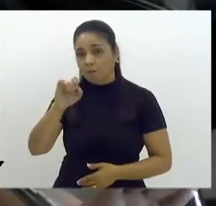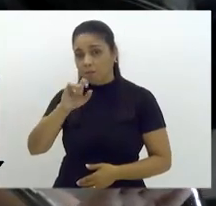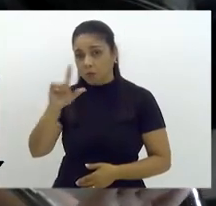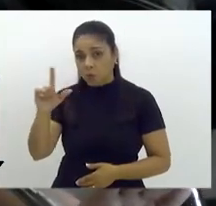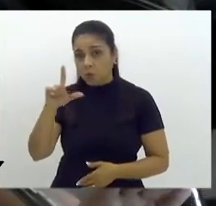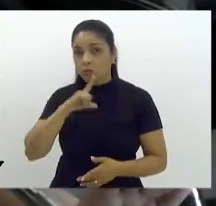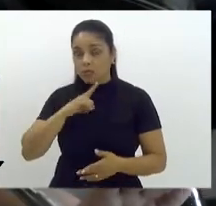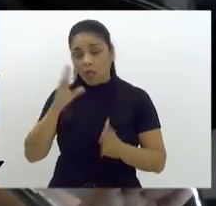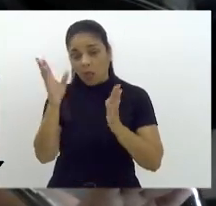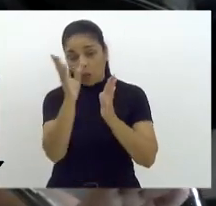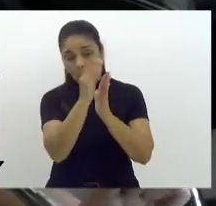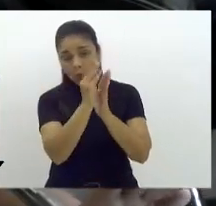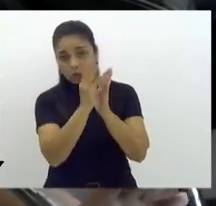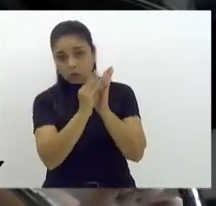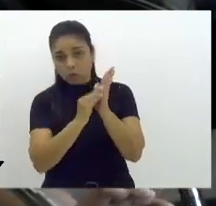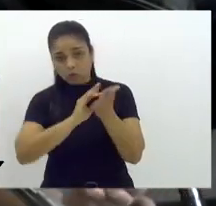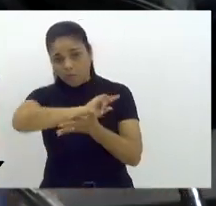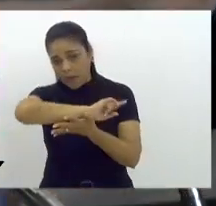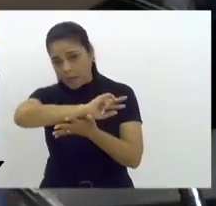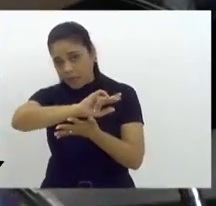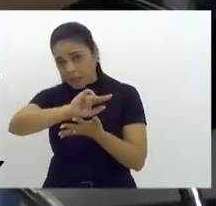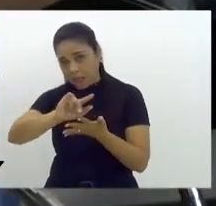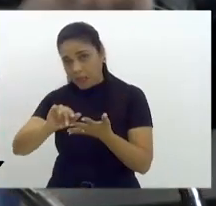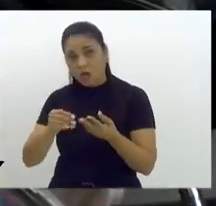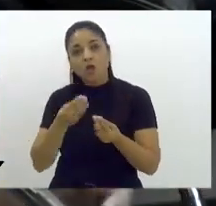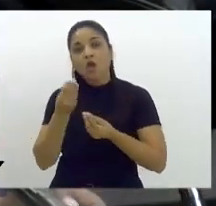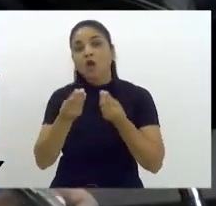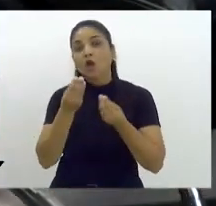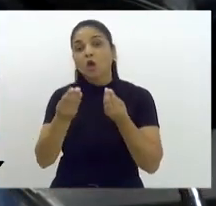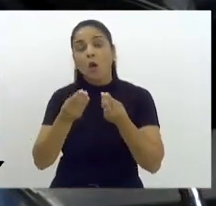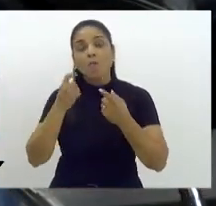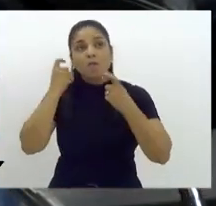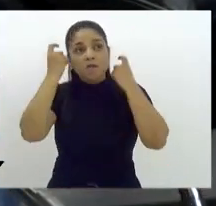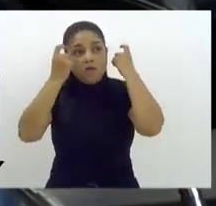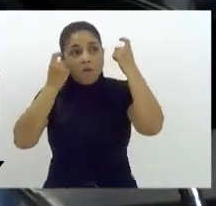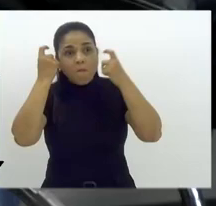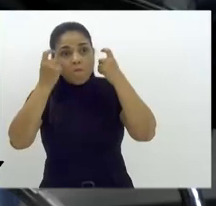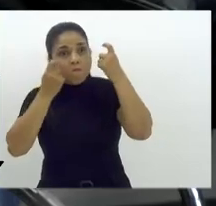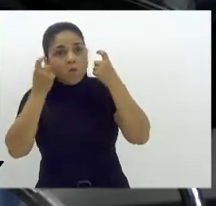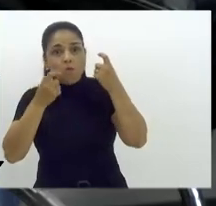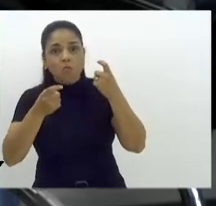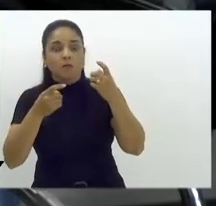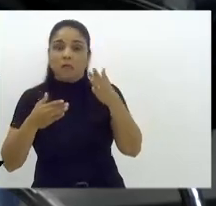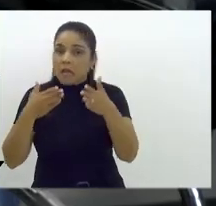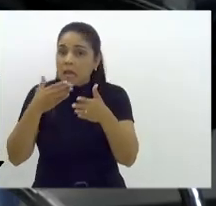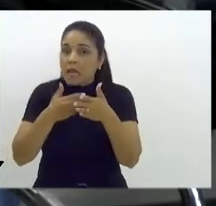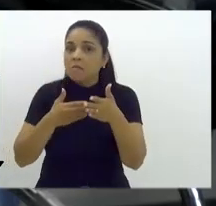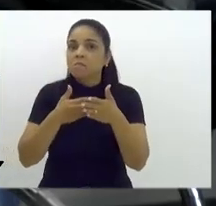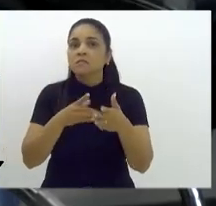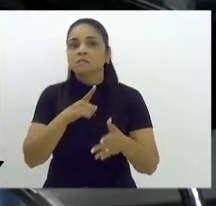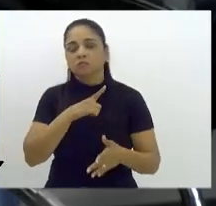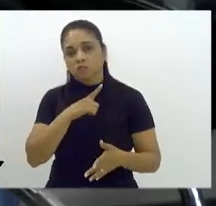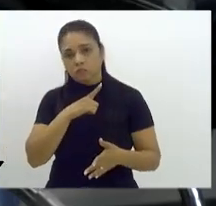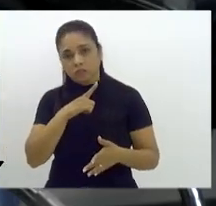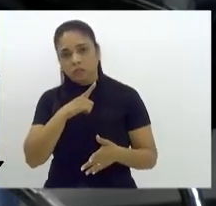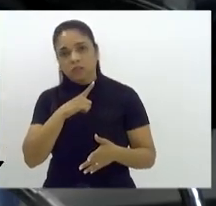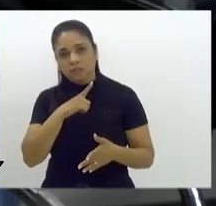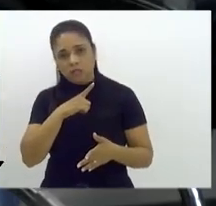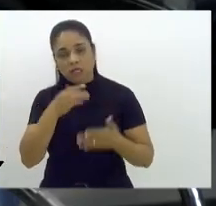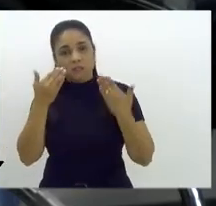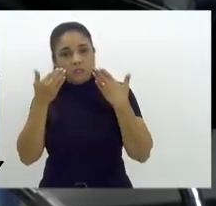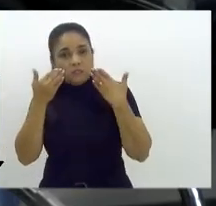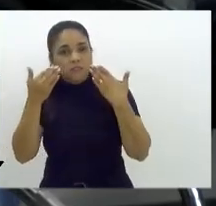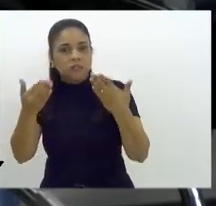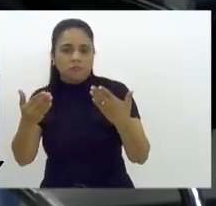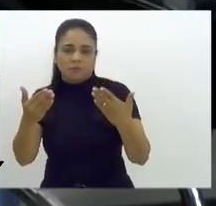e como que esses conteúdos podem ser recentes com uma preocupação genuína porque tem o limite da do se